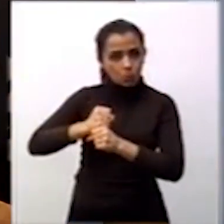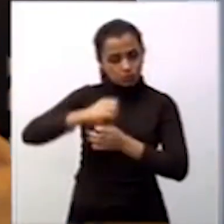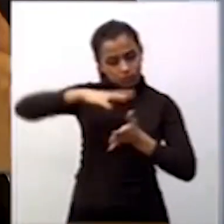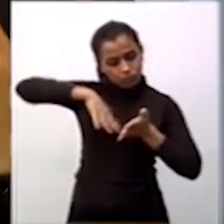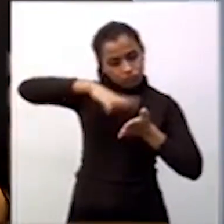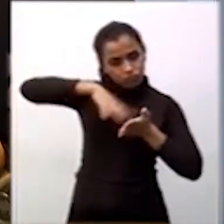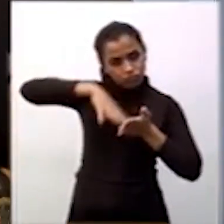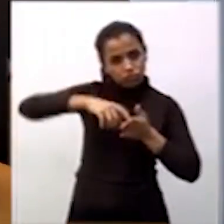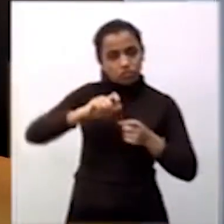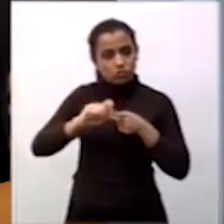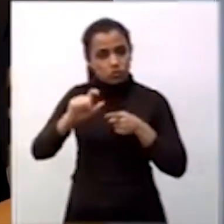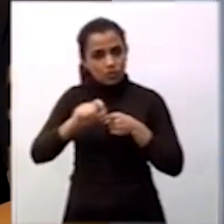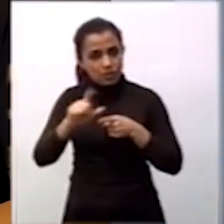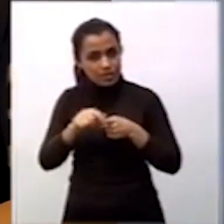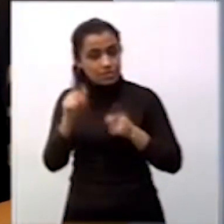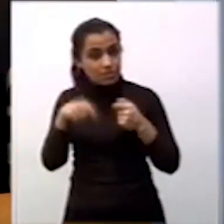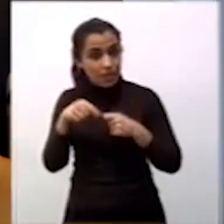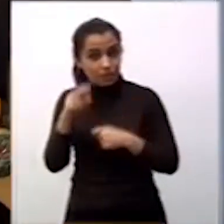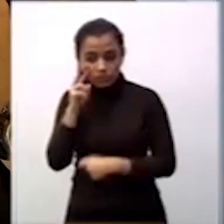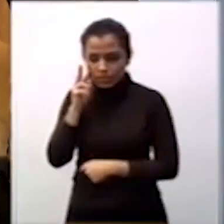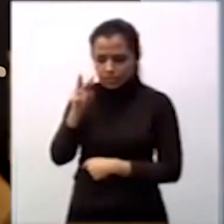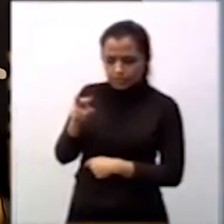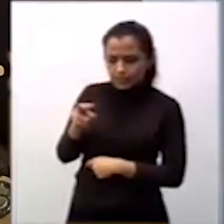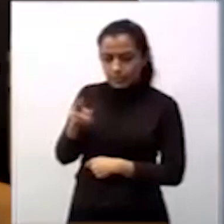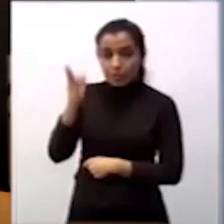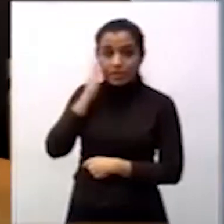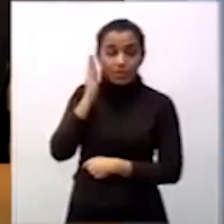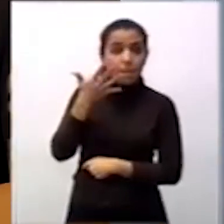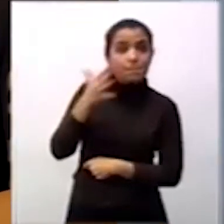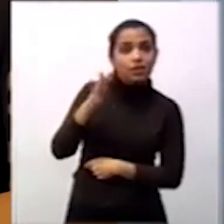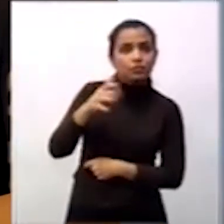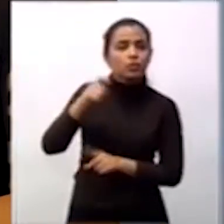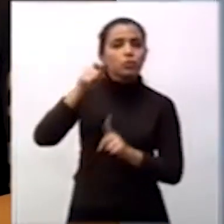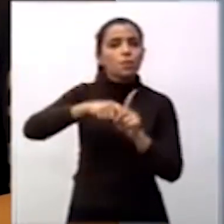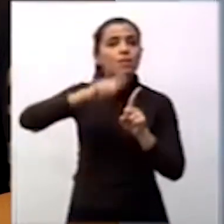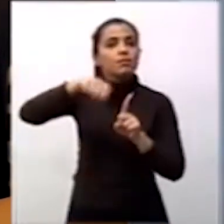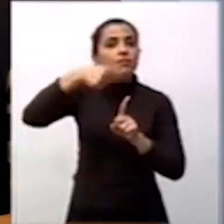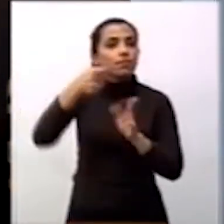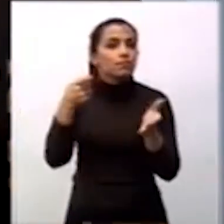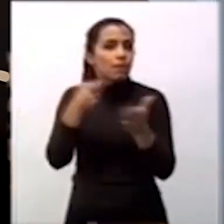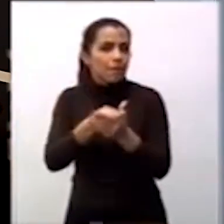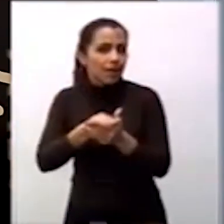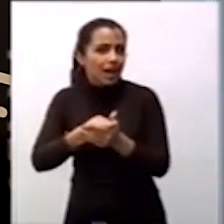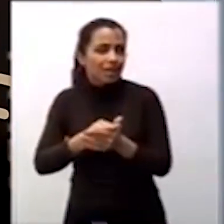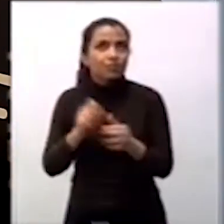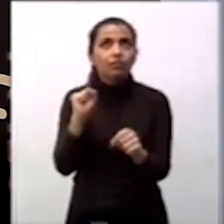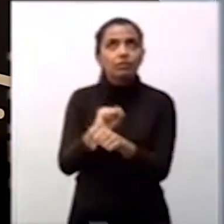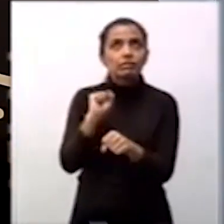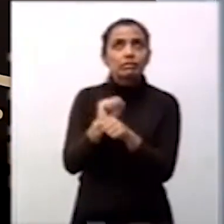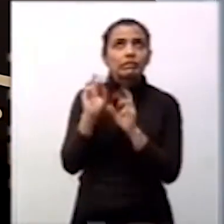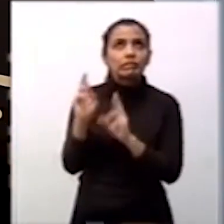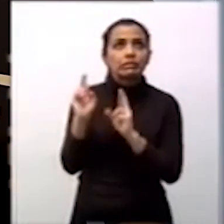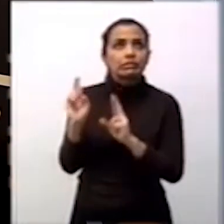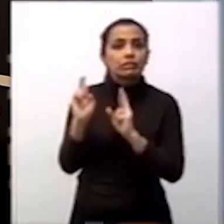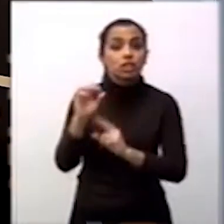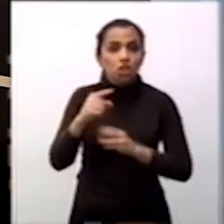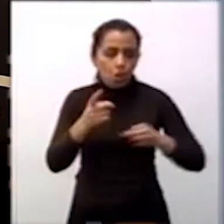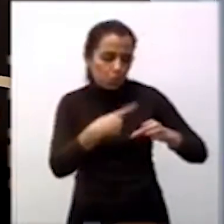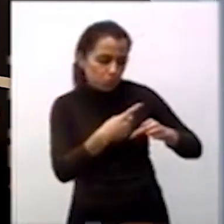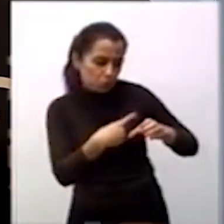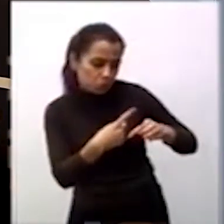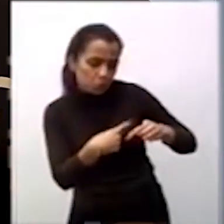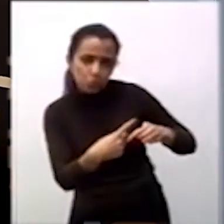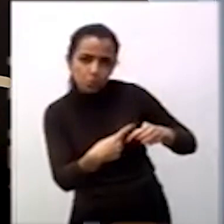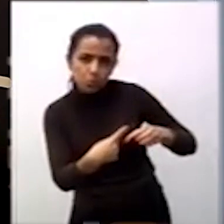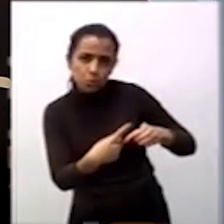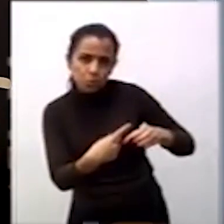comigo, você tem como prever a sua conta mensal de energia elétrica. Não precisa ficar acompanhando só o relógio medidor, como a